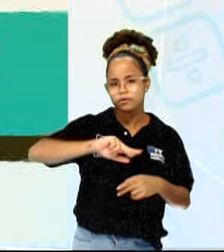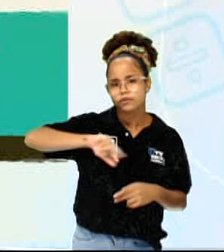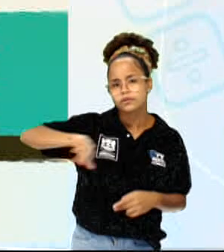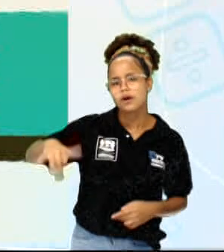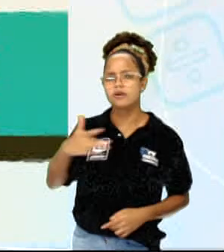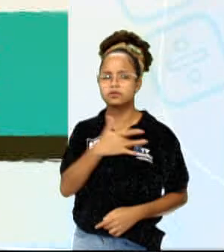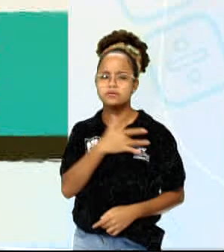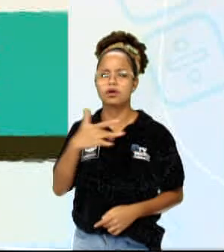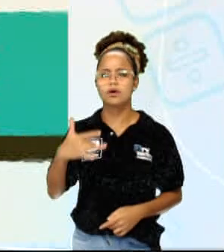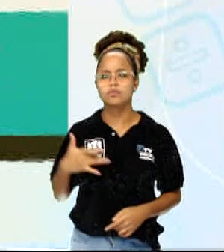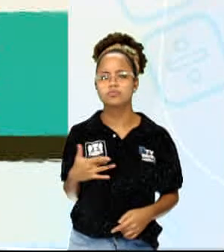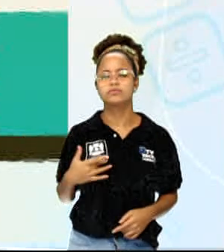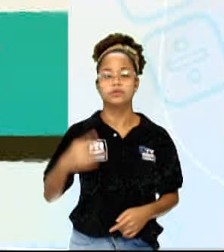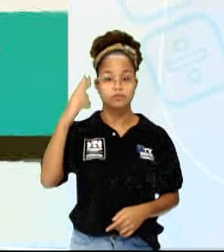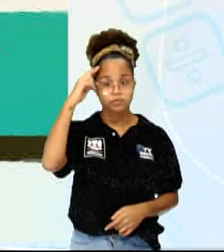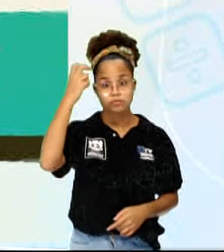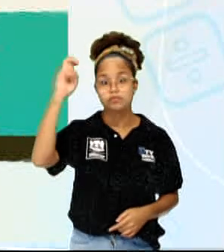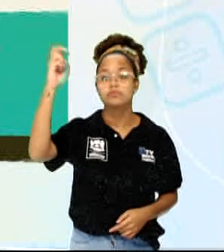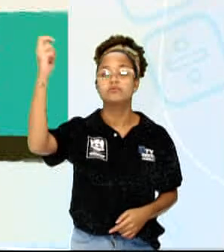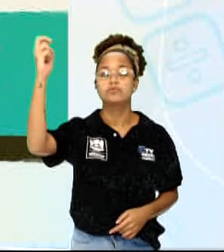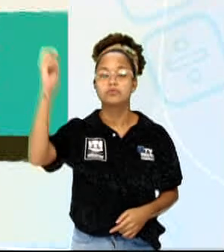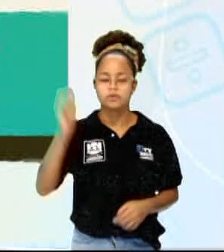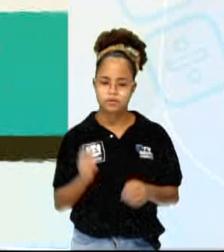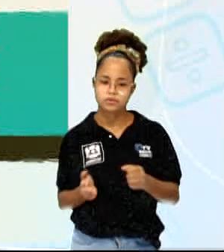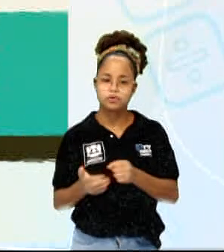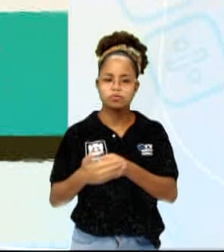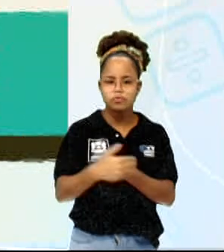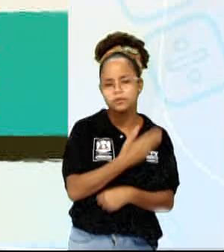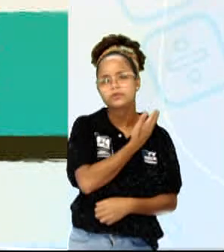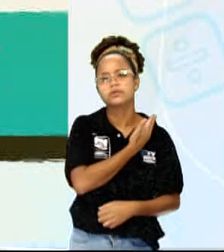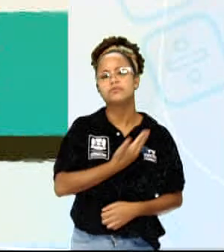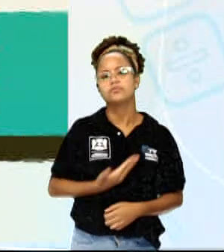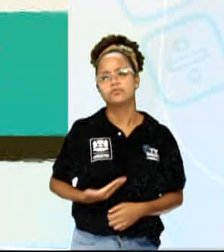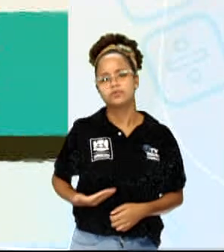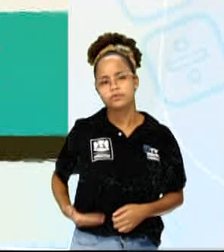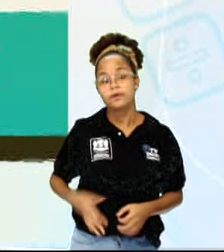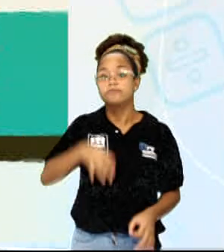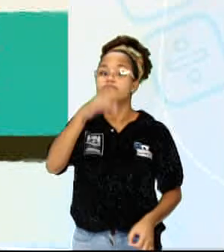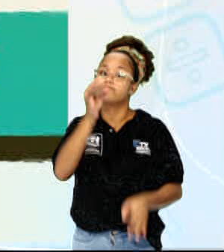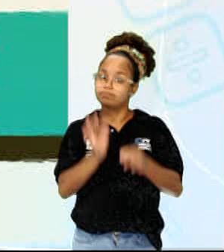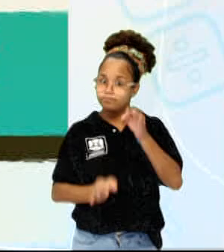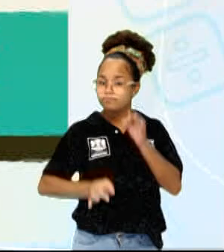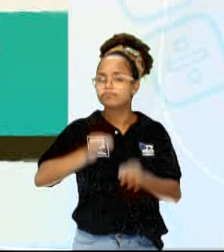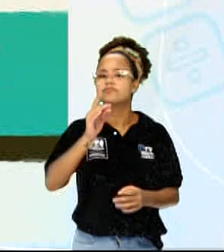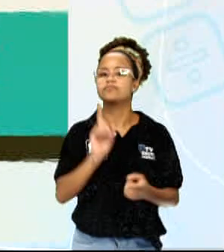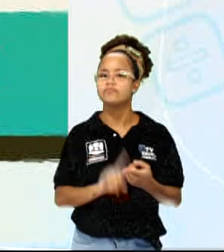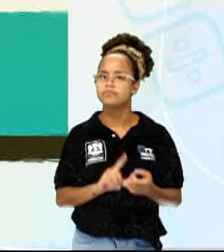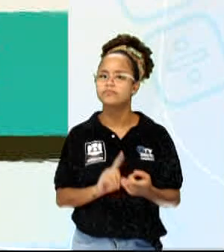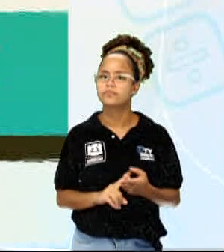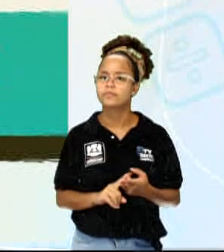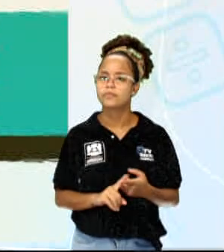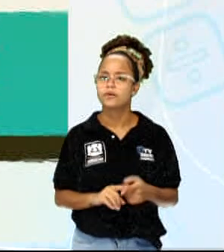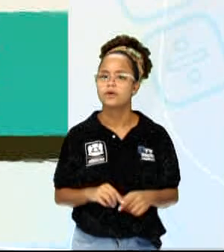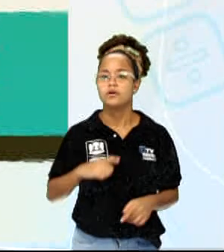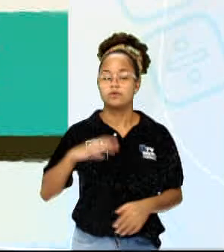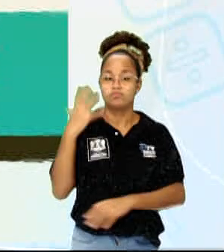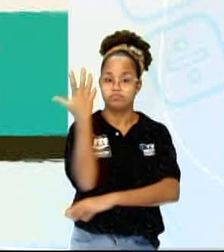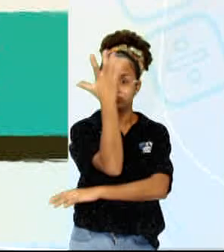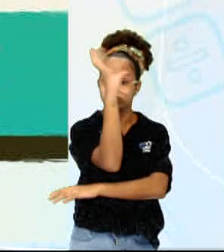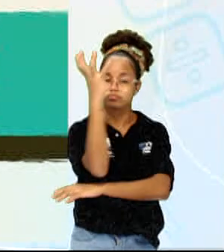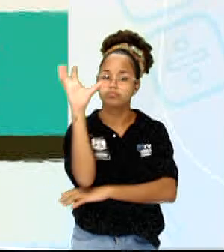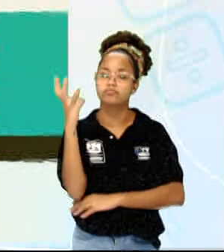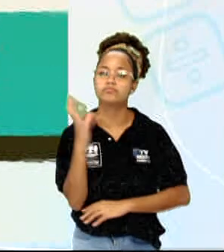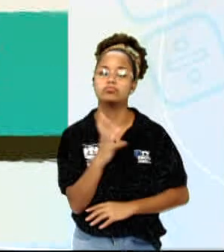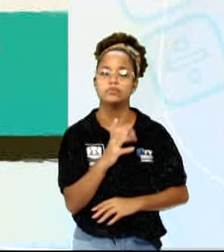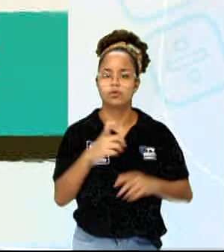saúde, cultura, segurança pública e acesso à justiça, sustentabilidade e meio ambiente,